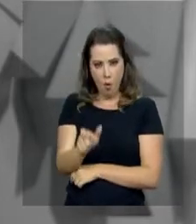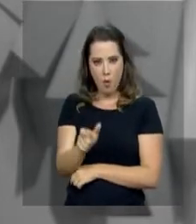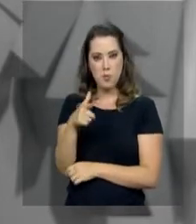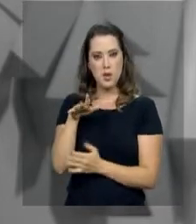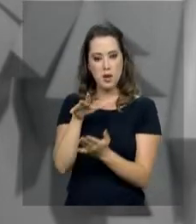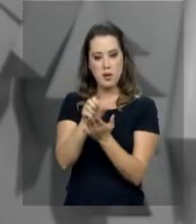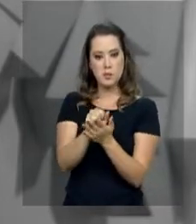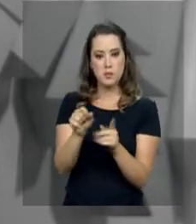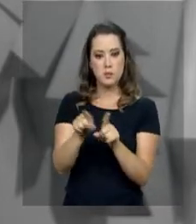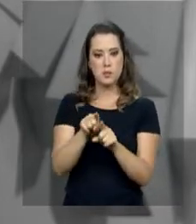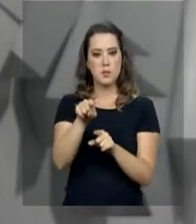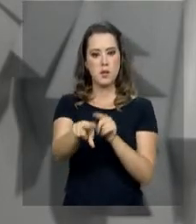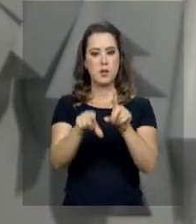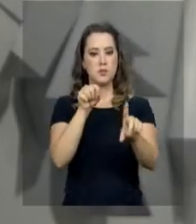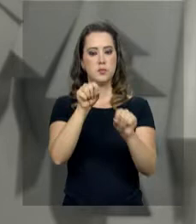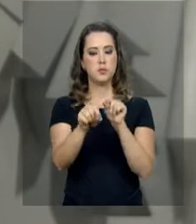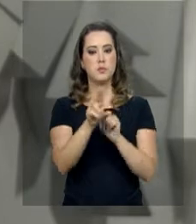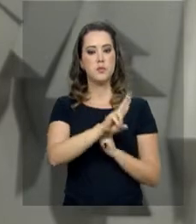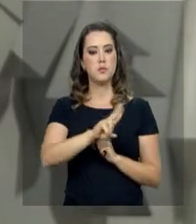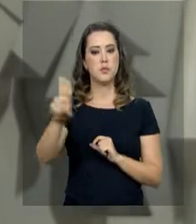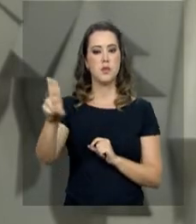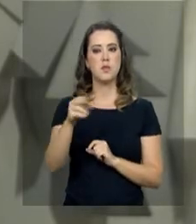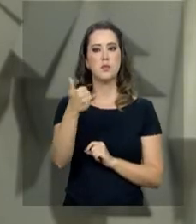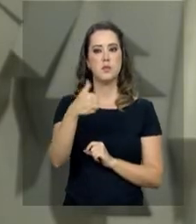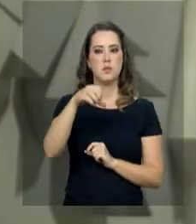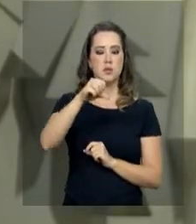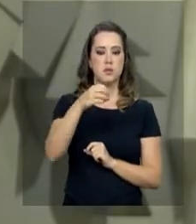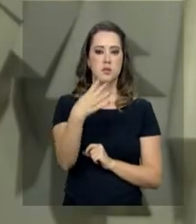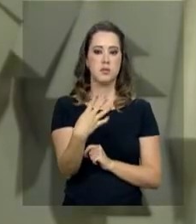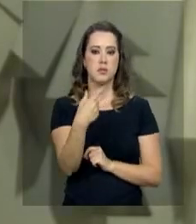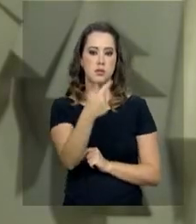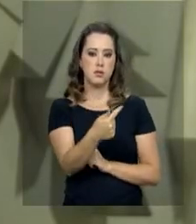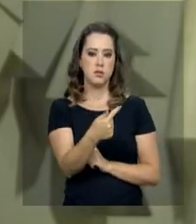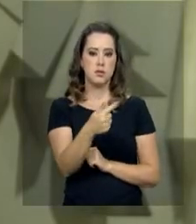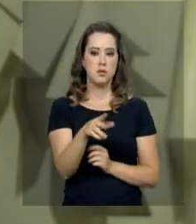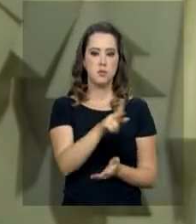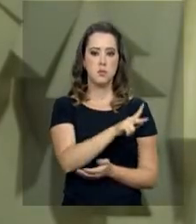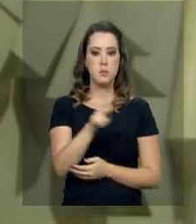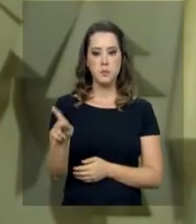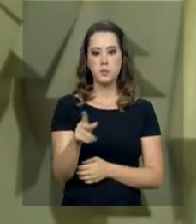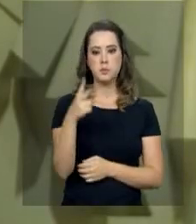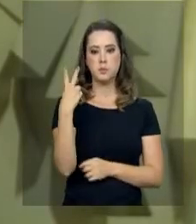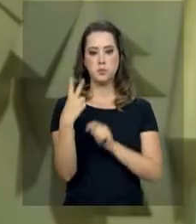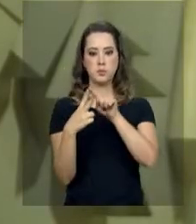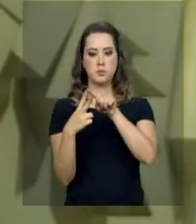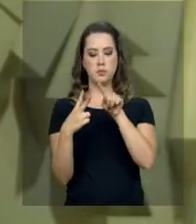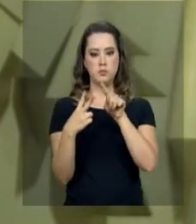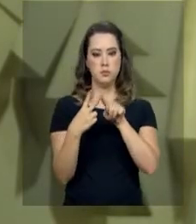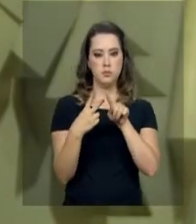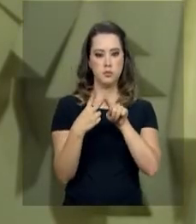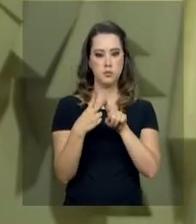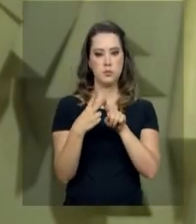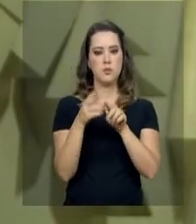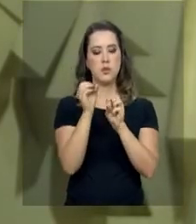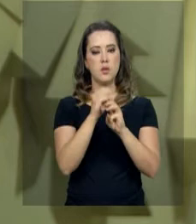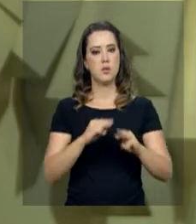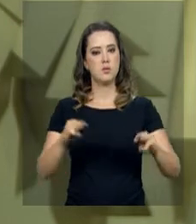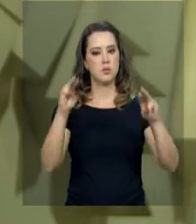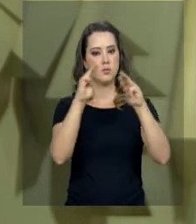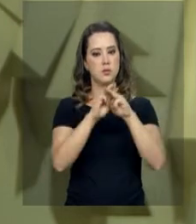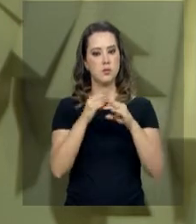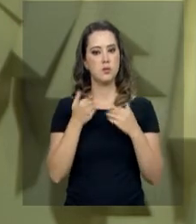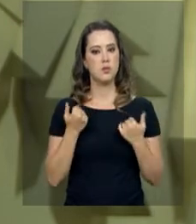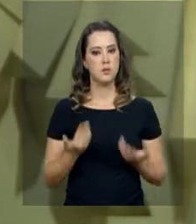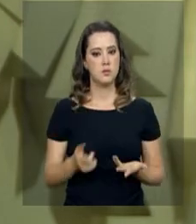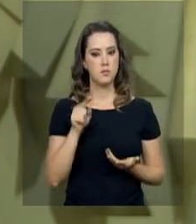contava era a escolha de seu nome em 1947 para presidir em dois momentos a Assembleia Geral das Nações